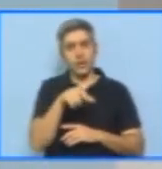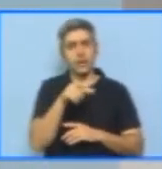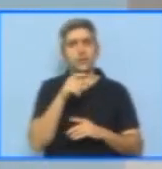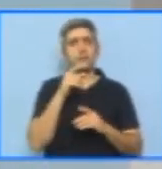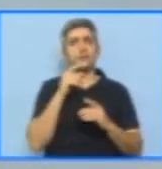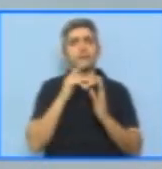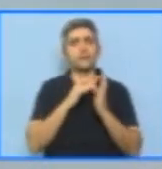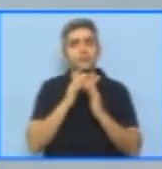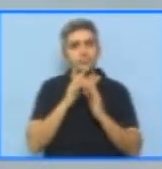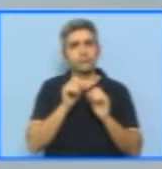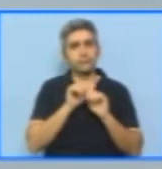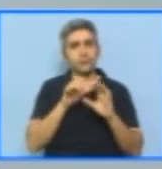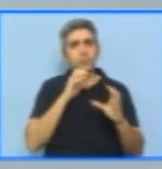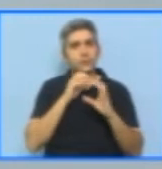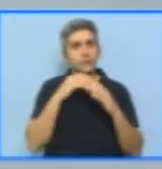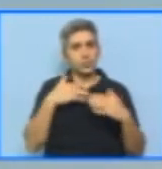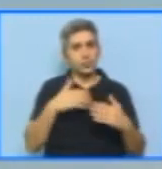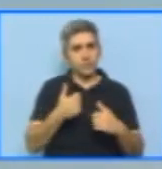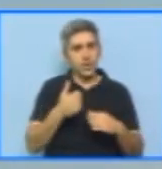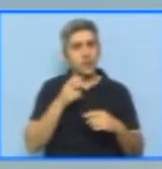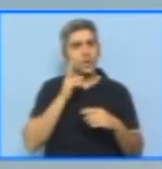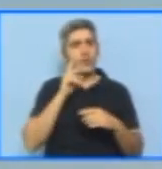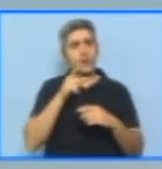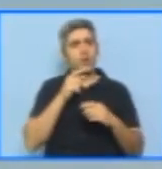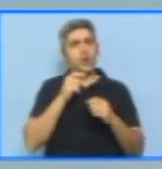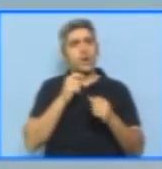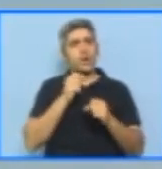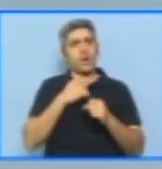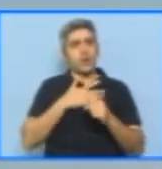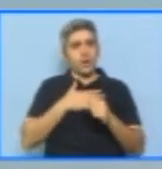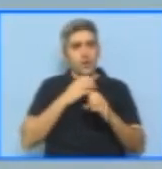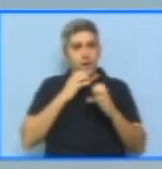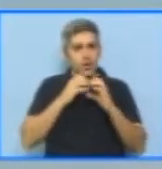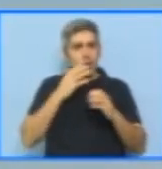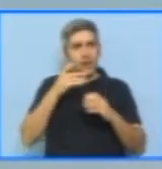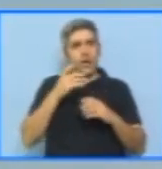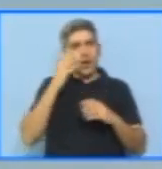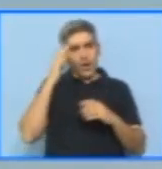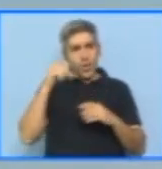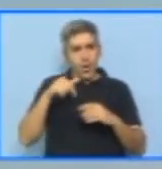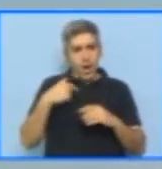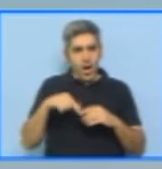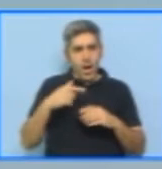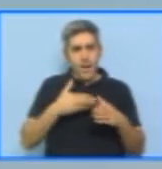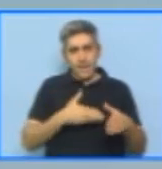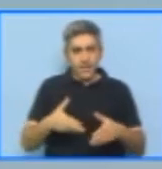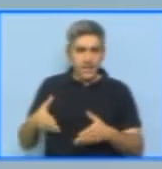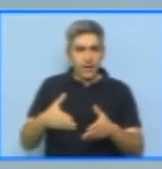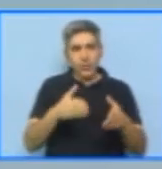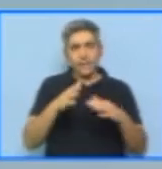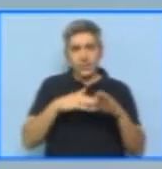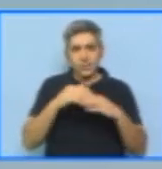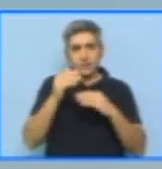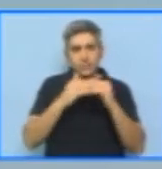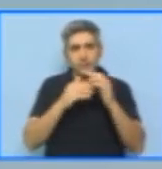comunicação, bem-sucedido. Para um diretor de uma agência de comunicação, há hoje também ainda caminho a fazer